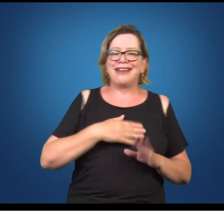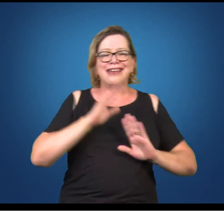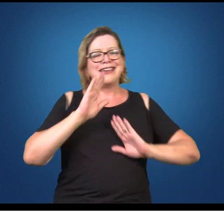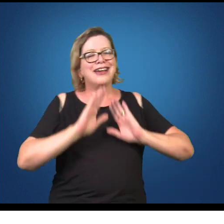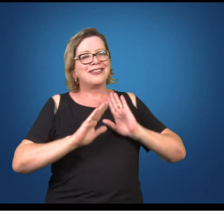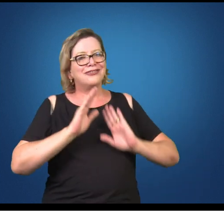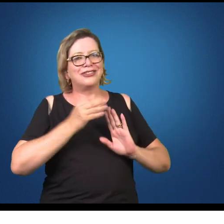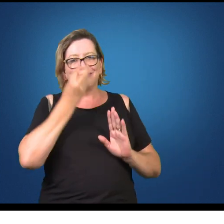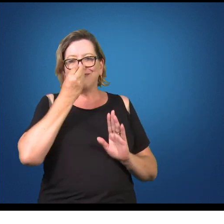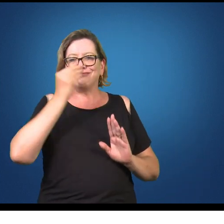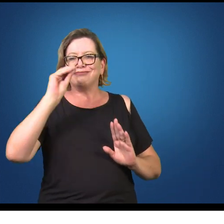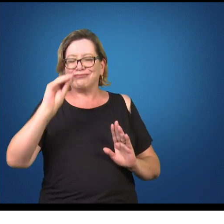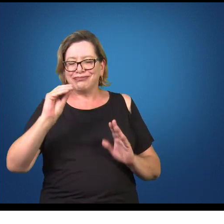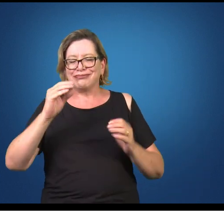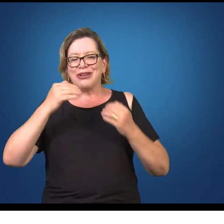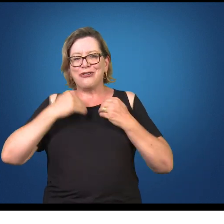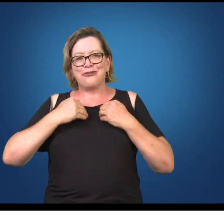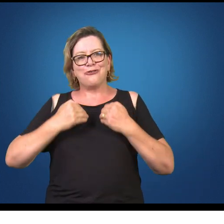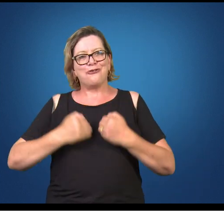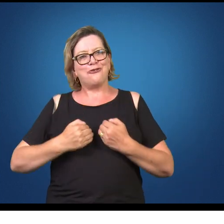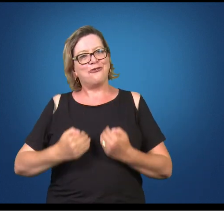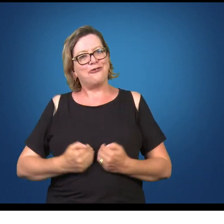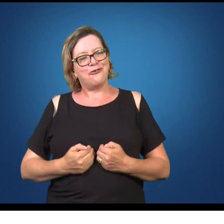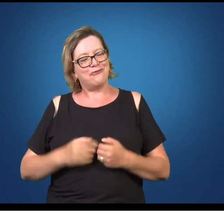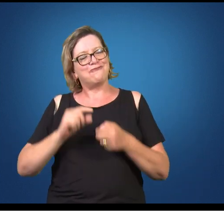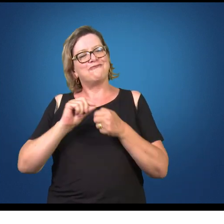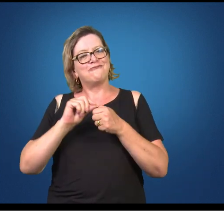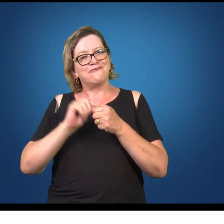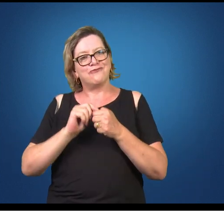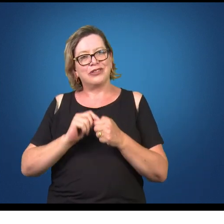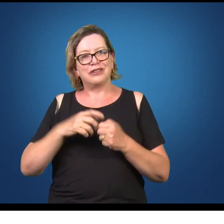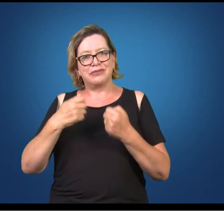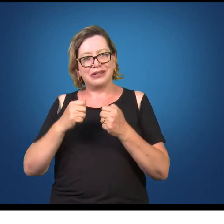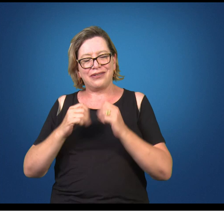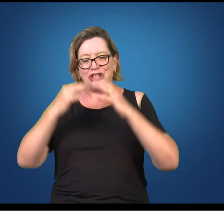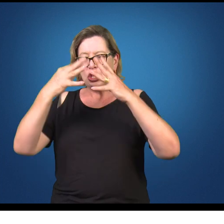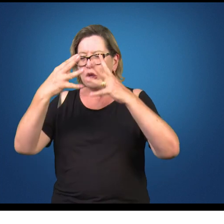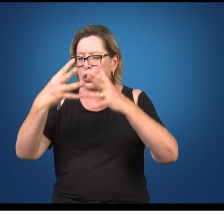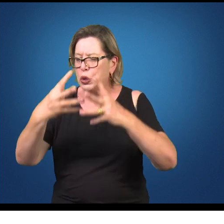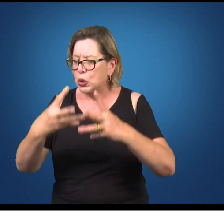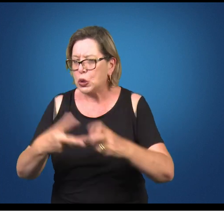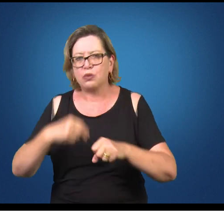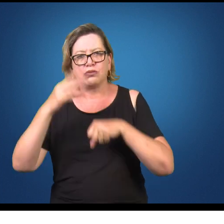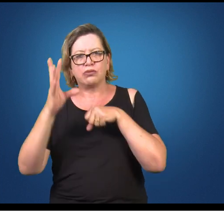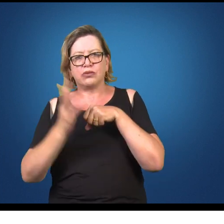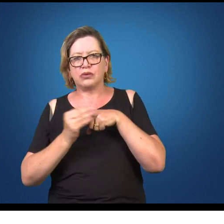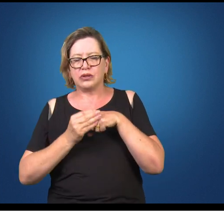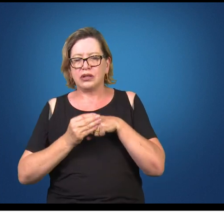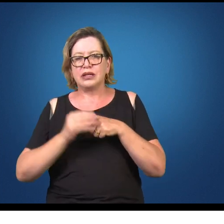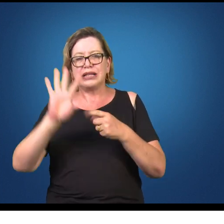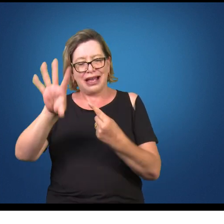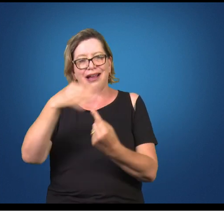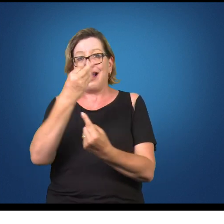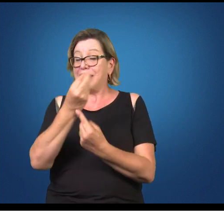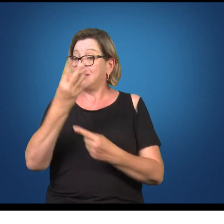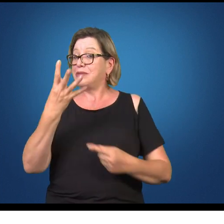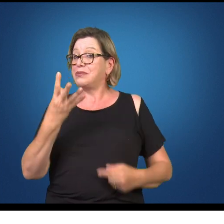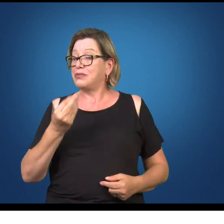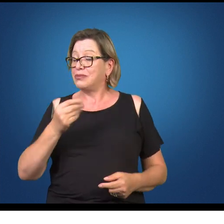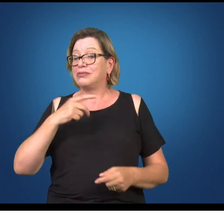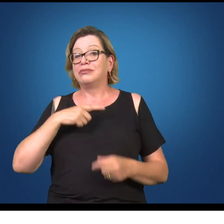ignora o fazer corporal, e que deveria estar em todas as áreas de conhecimento, né, mas na arte muito. Uhum. Então...